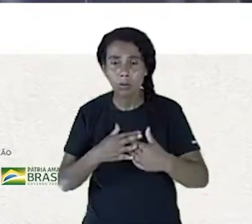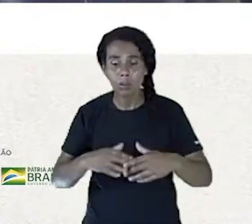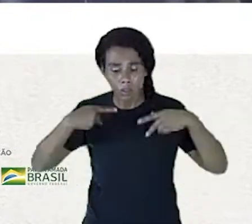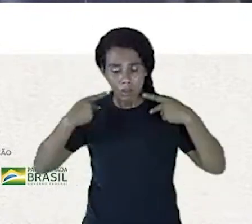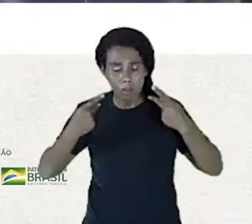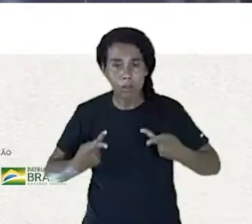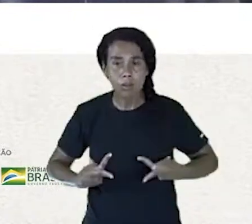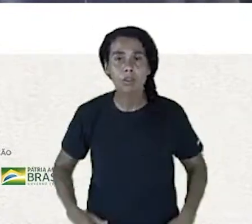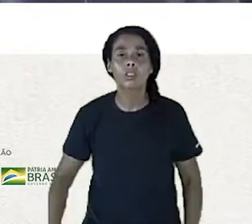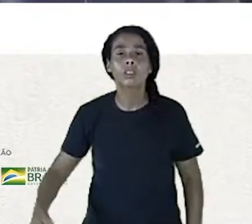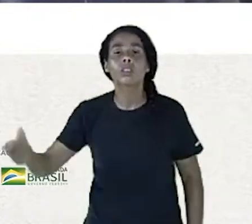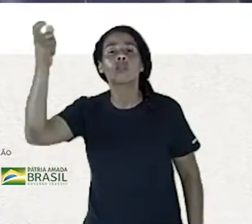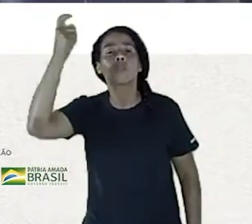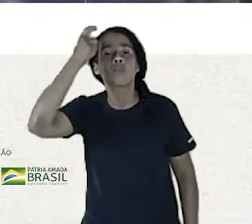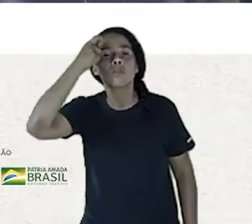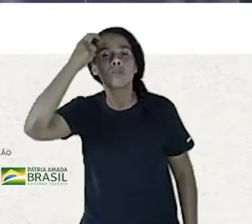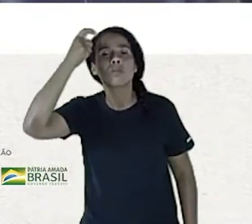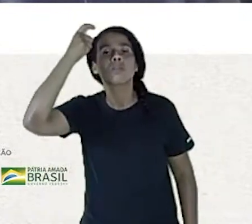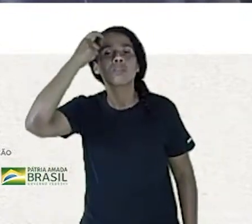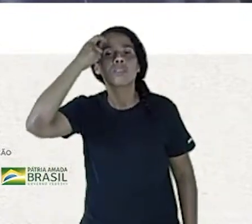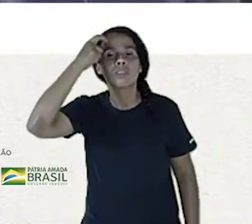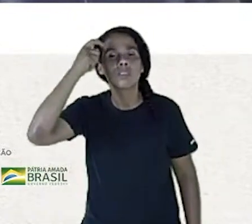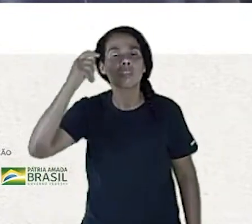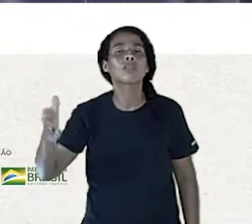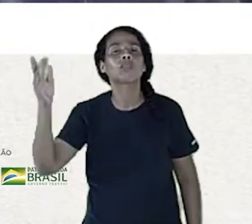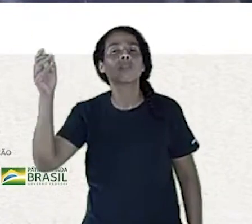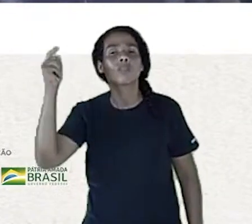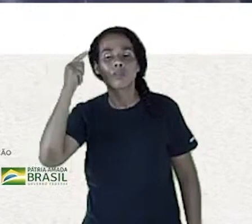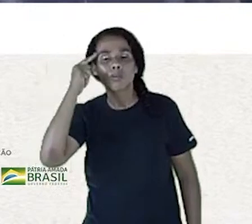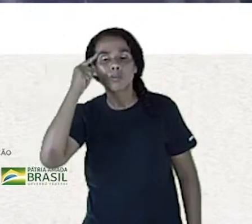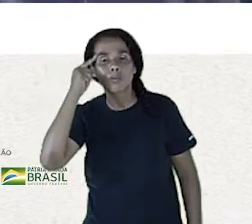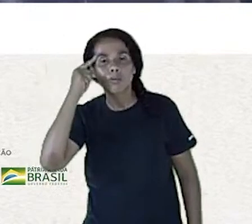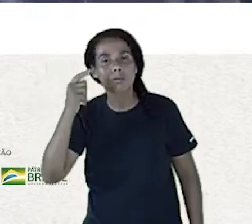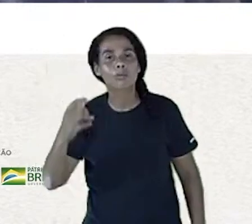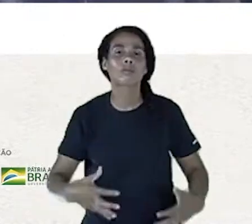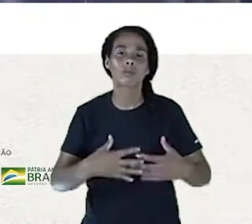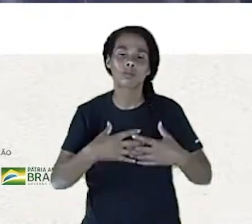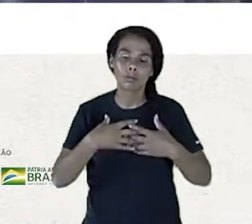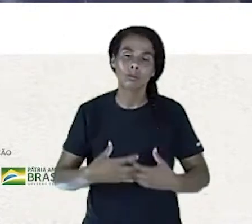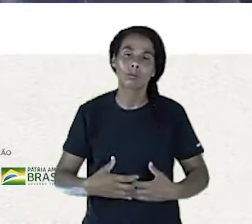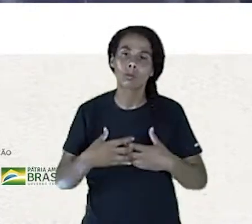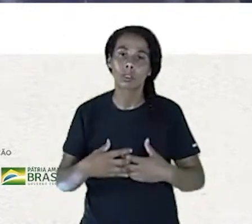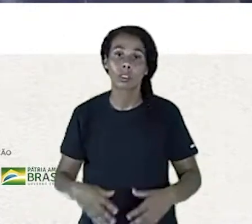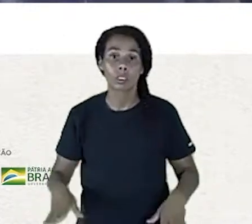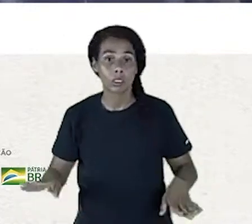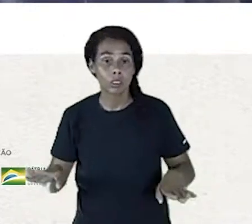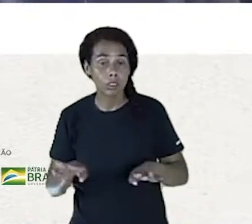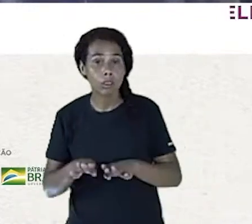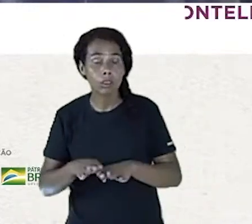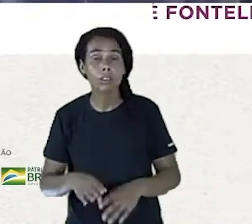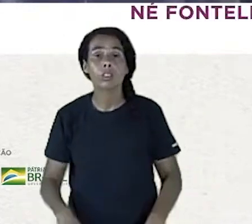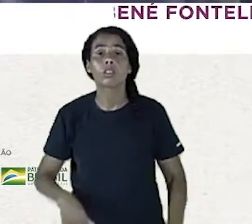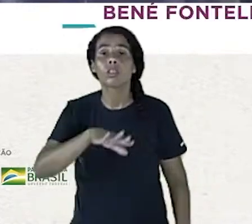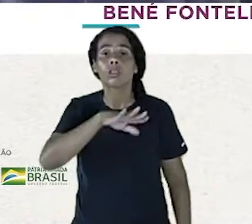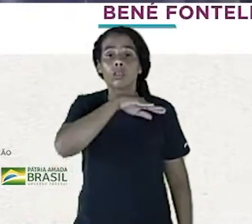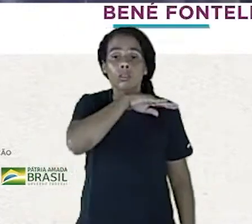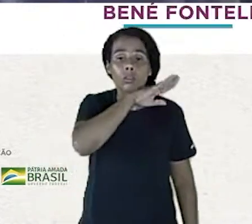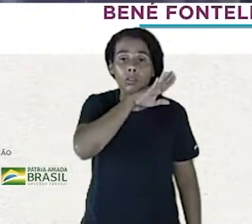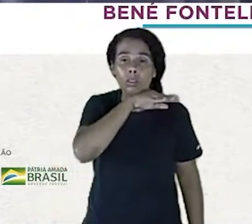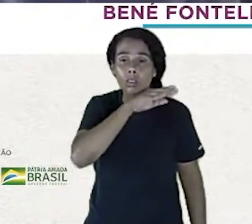Deve, assim também nos outros seres vivos, nos animais, até nas pedras do